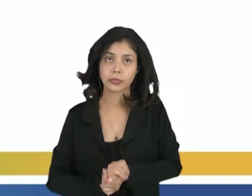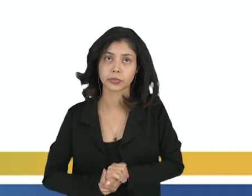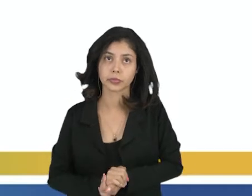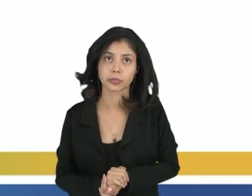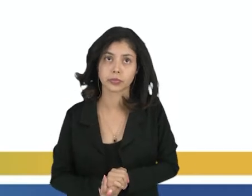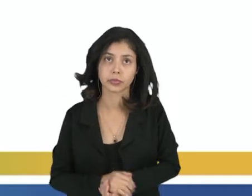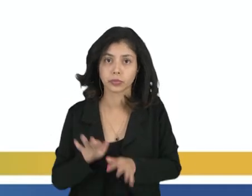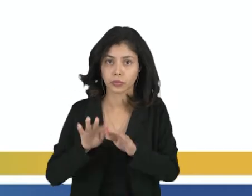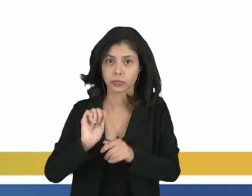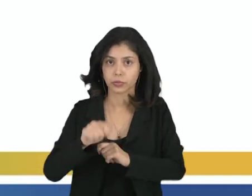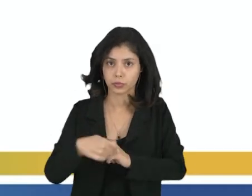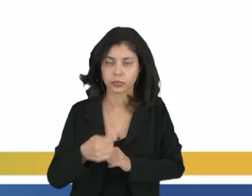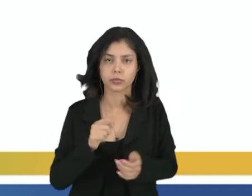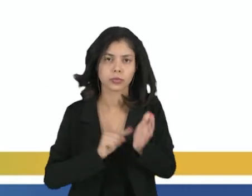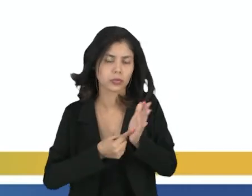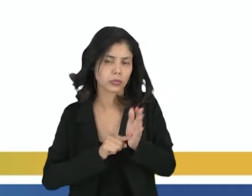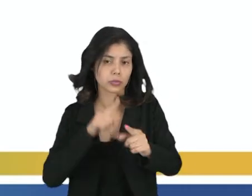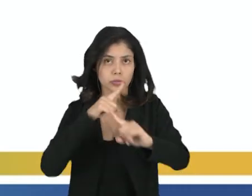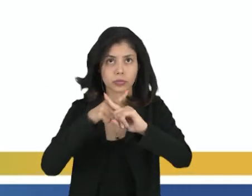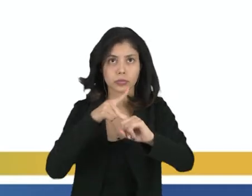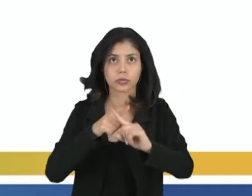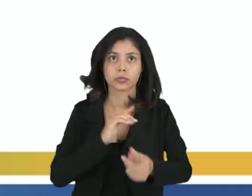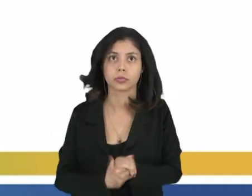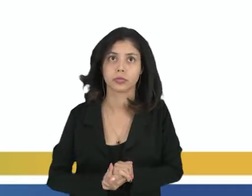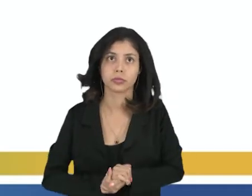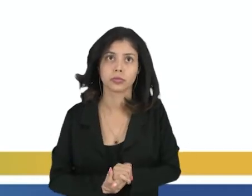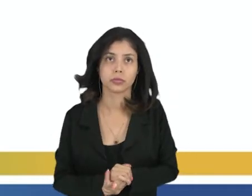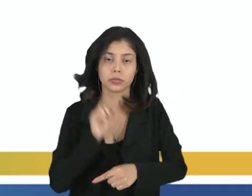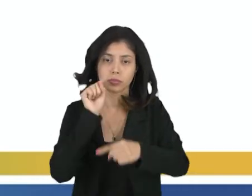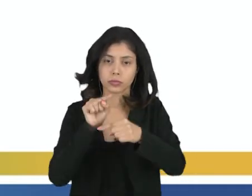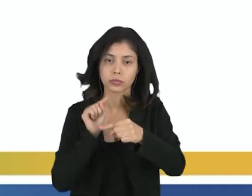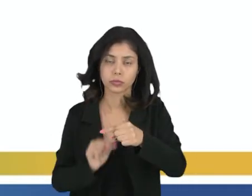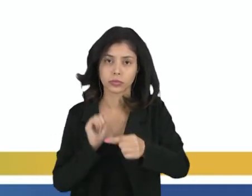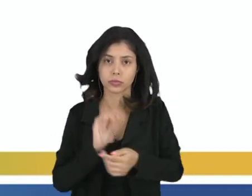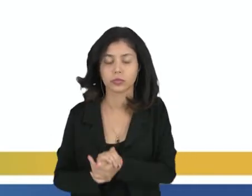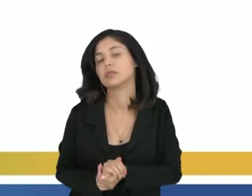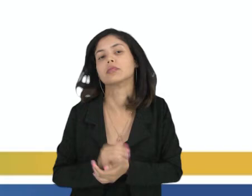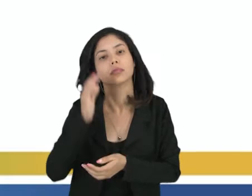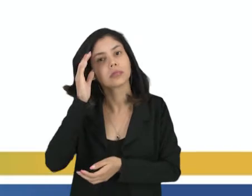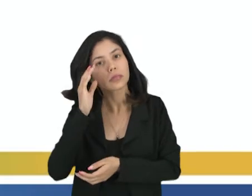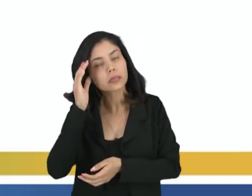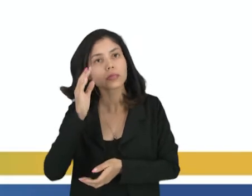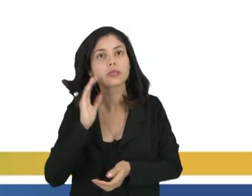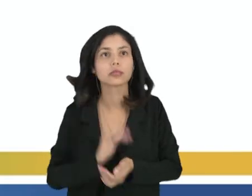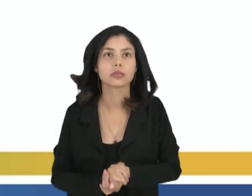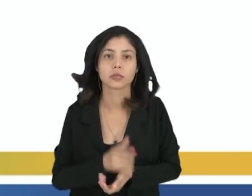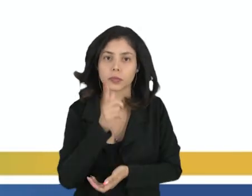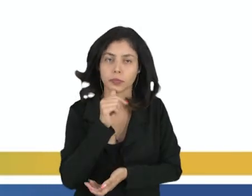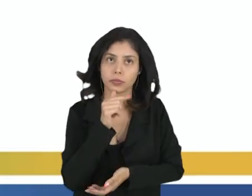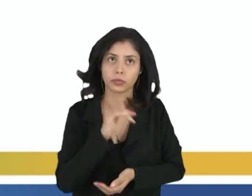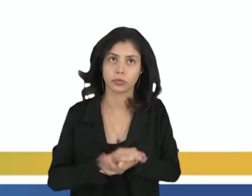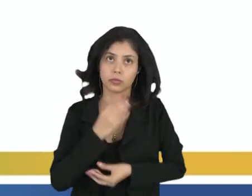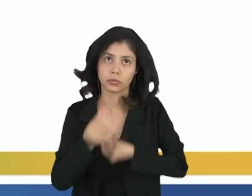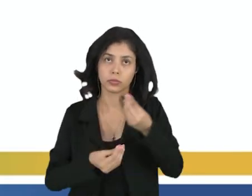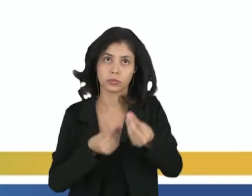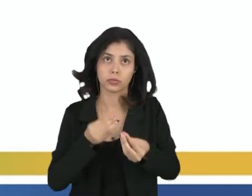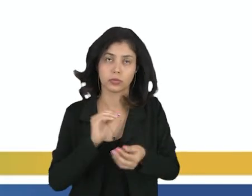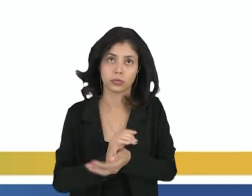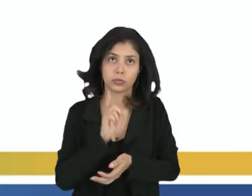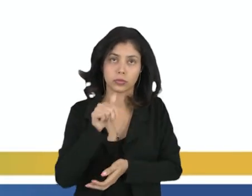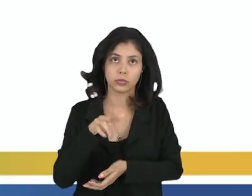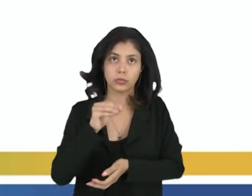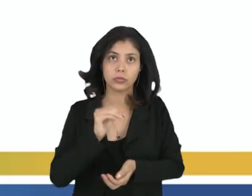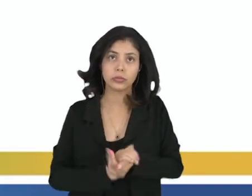aqui pelo esse símbolo e o ponto de multiplicação, e dividido pela concentração da água, ok? Como a água é um